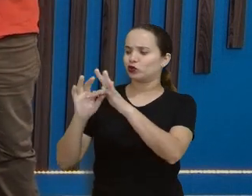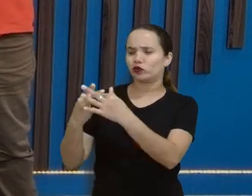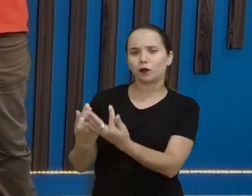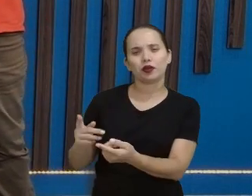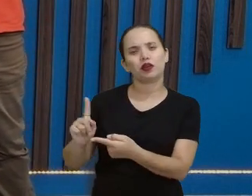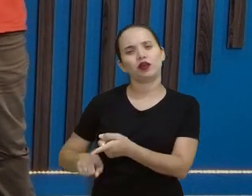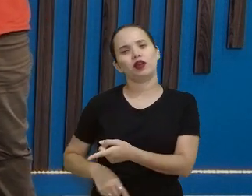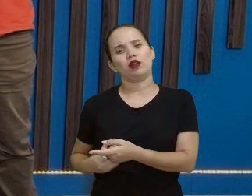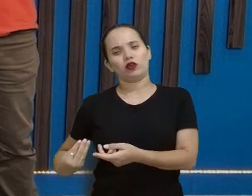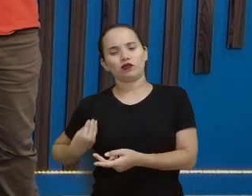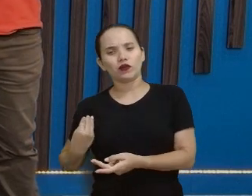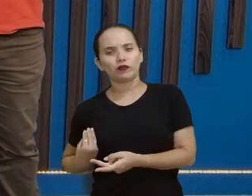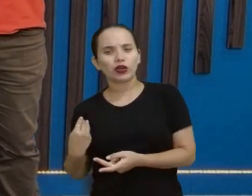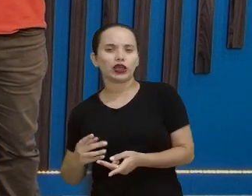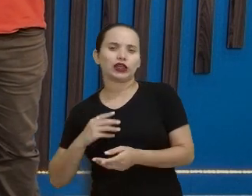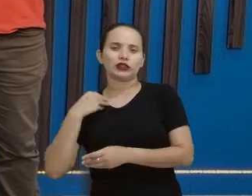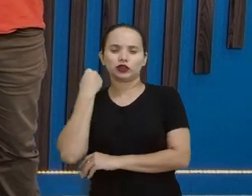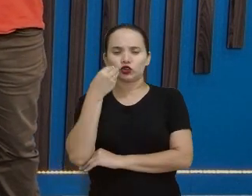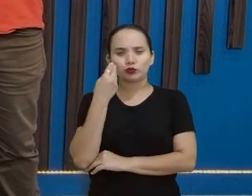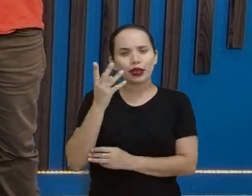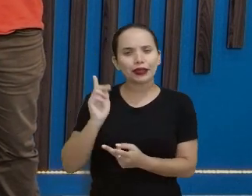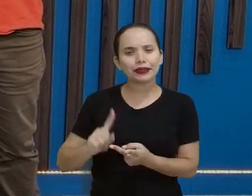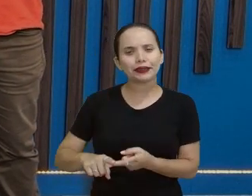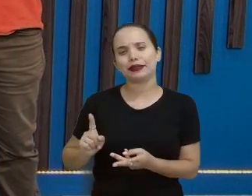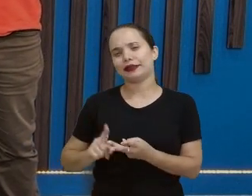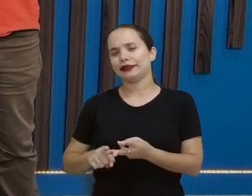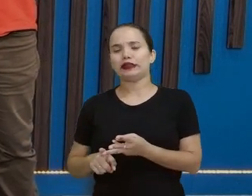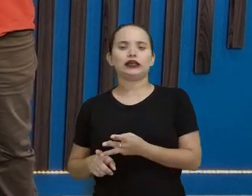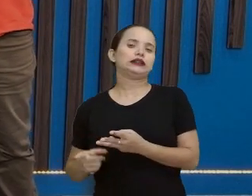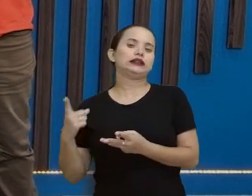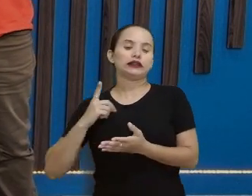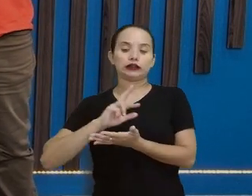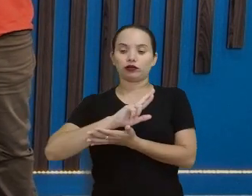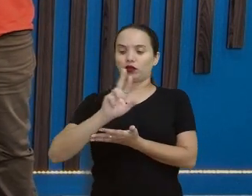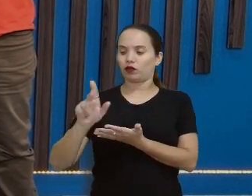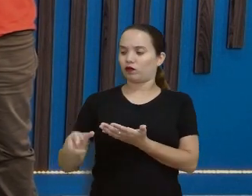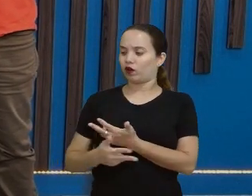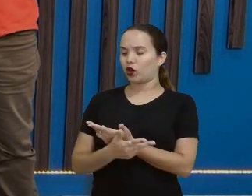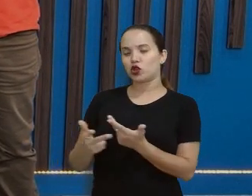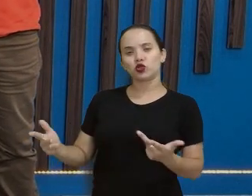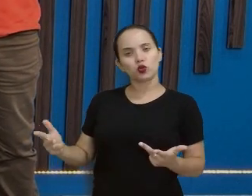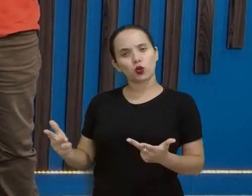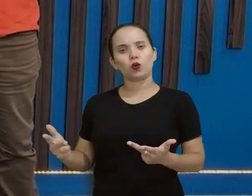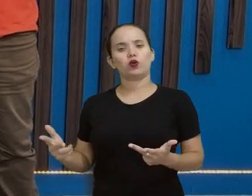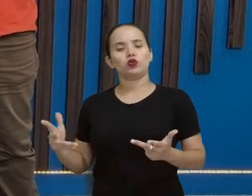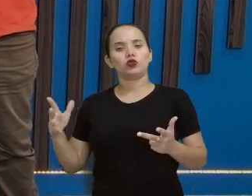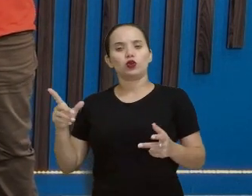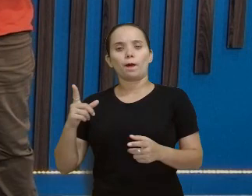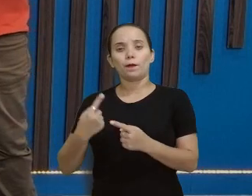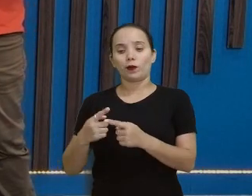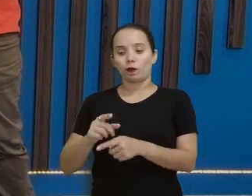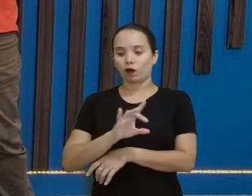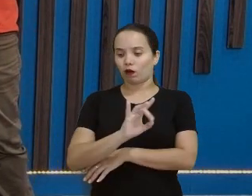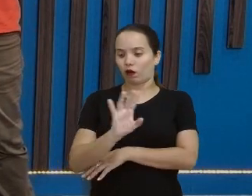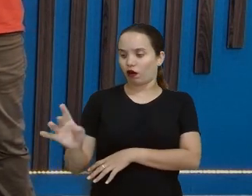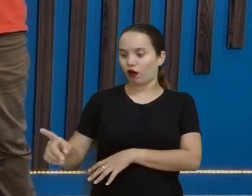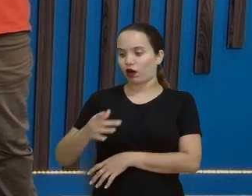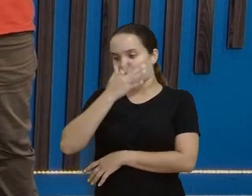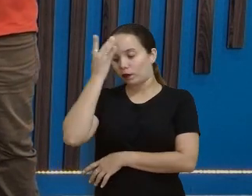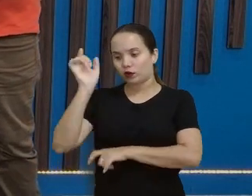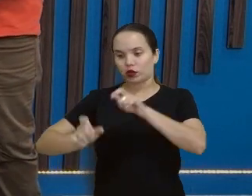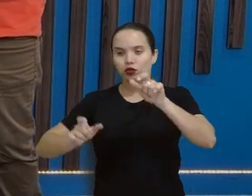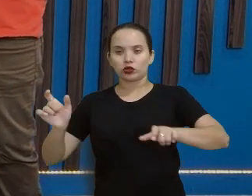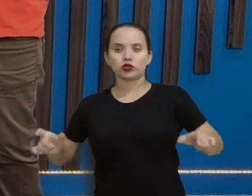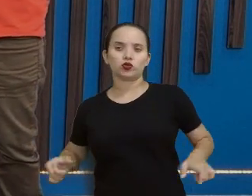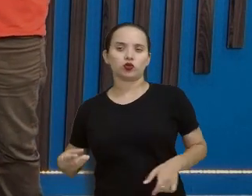nossas vivências. Então, tem algo muito subjetivo nisso, né? Cada pessoa vivencia a raiva de